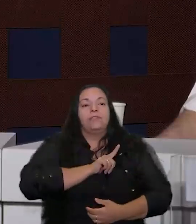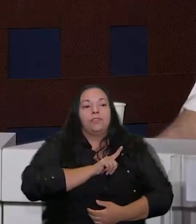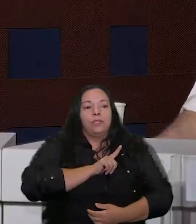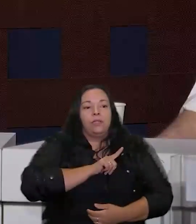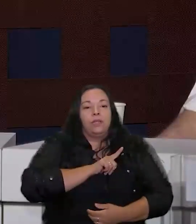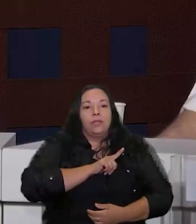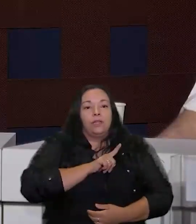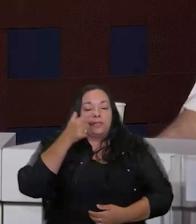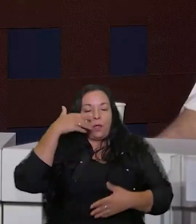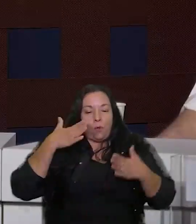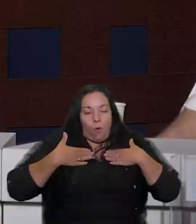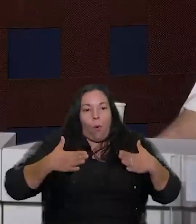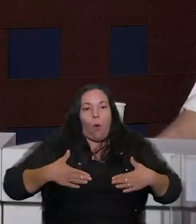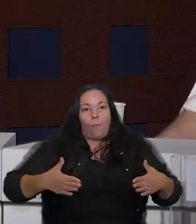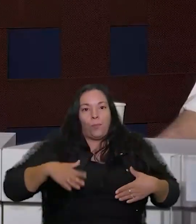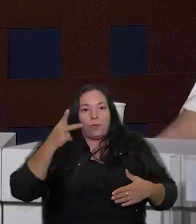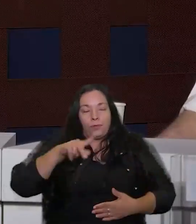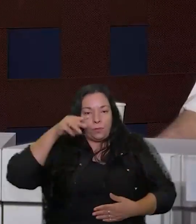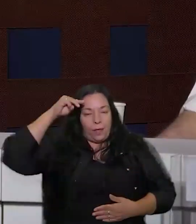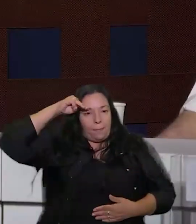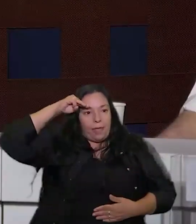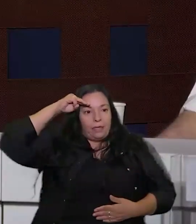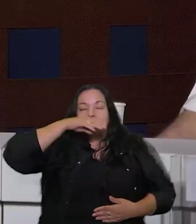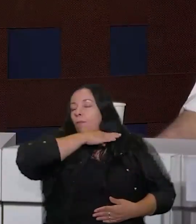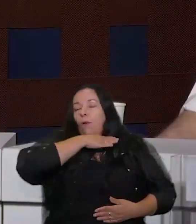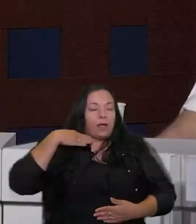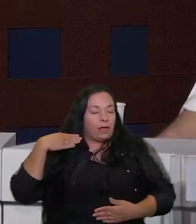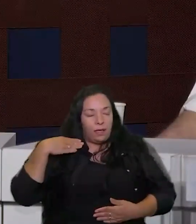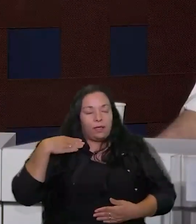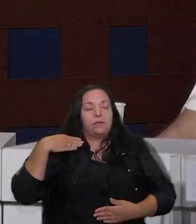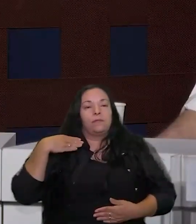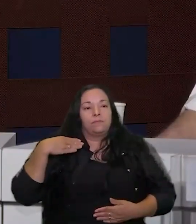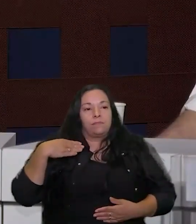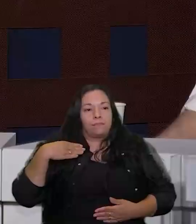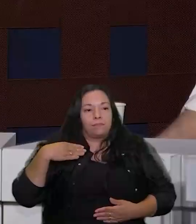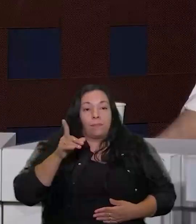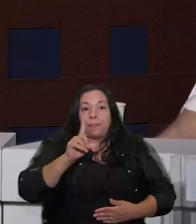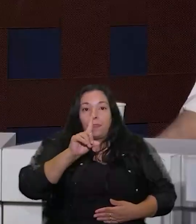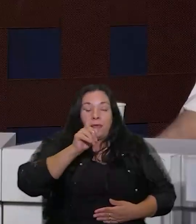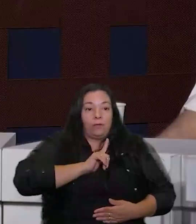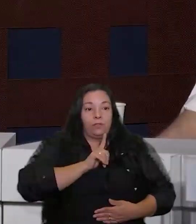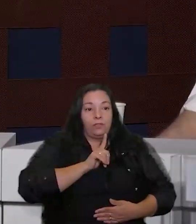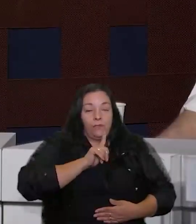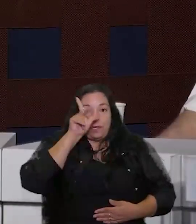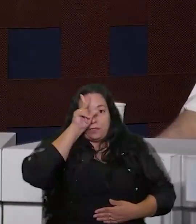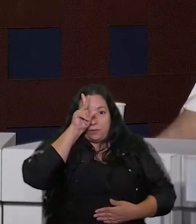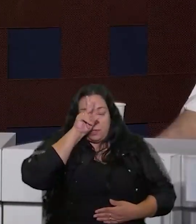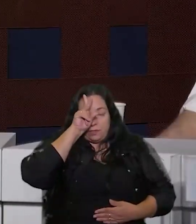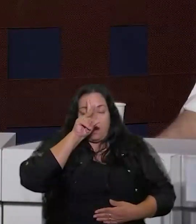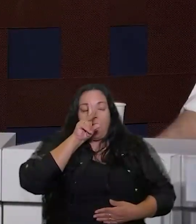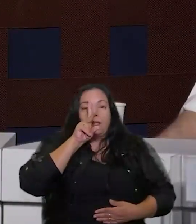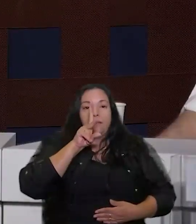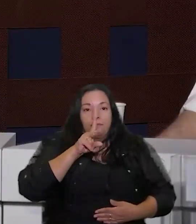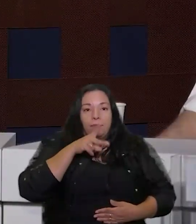seu corpo e sua mente, trabalharam muito, faleceram em canteiros de obras, não tiveram a sua história